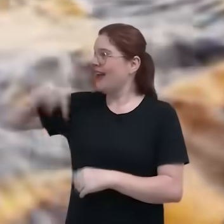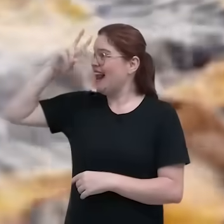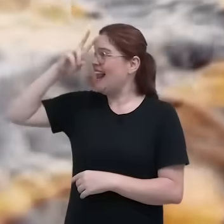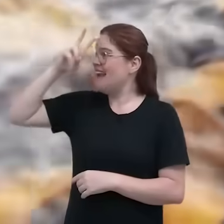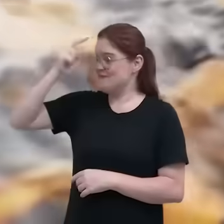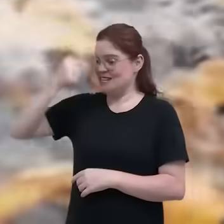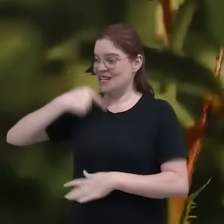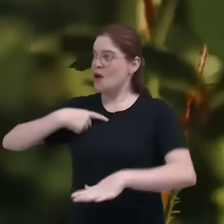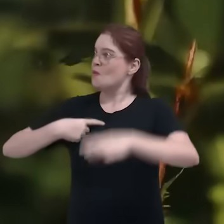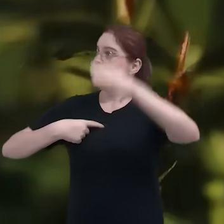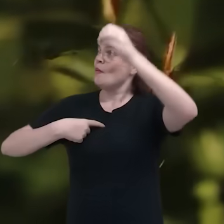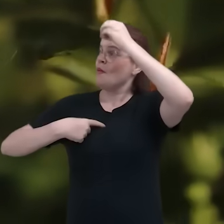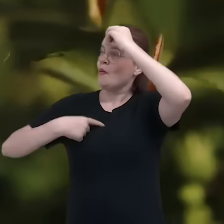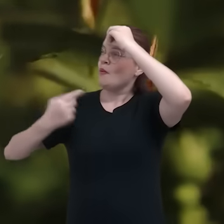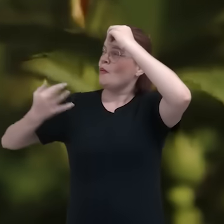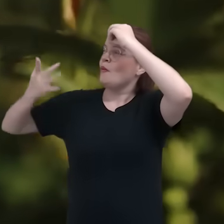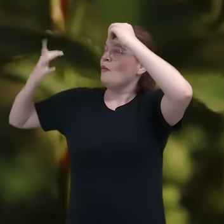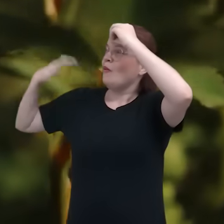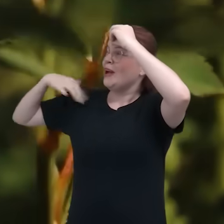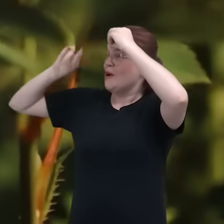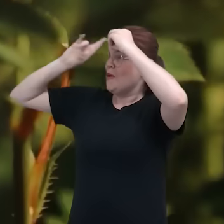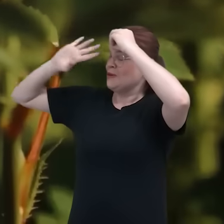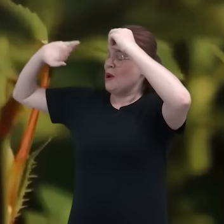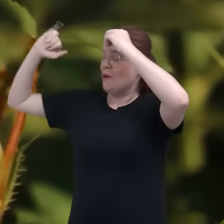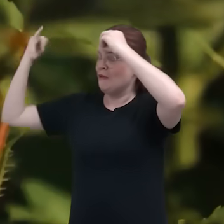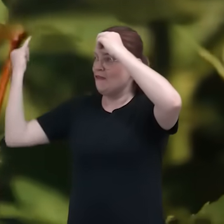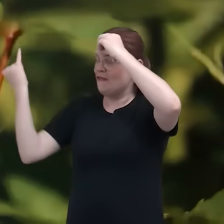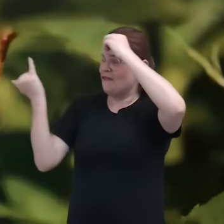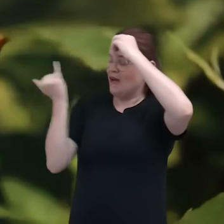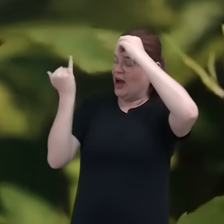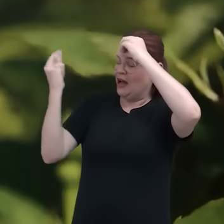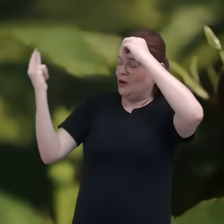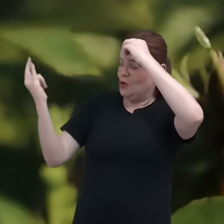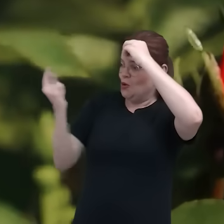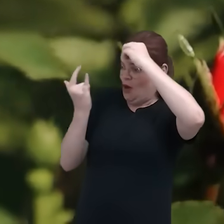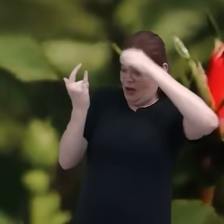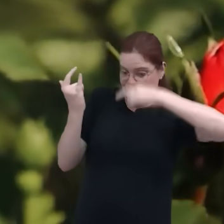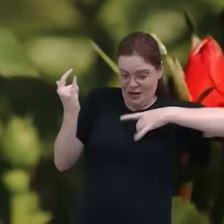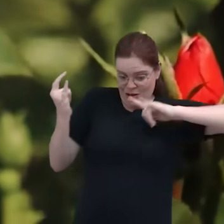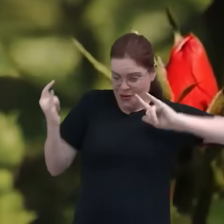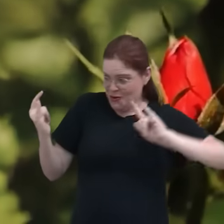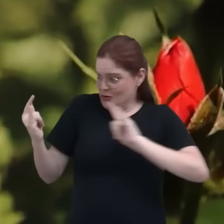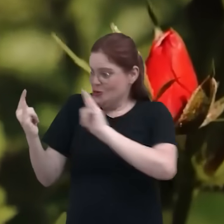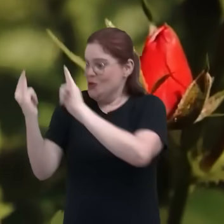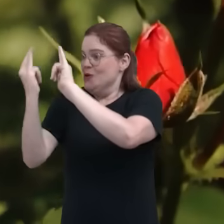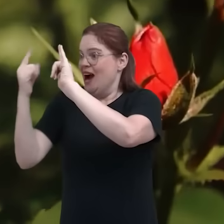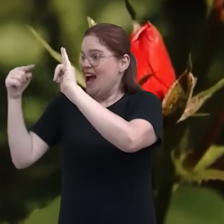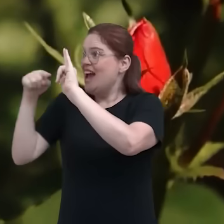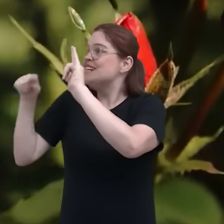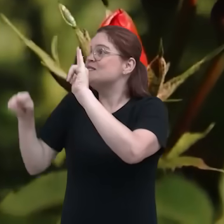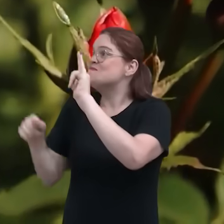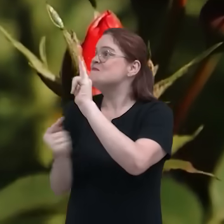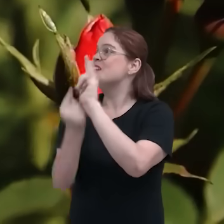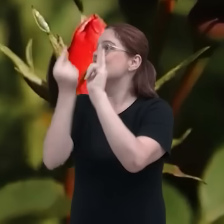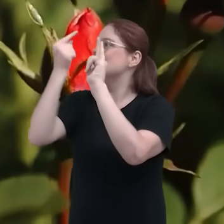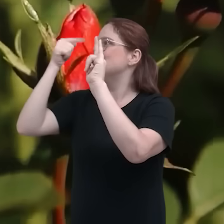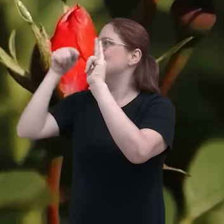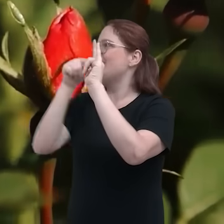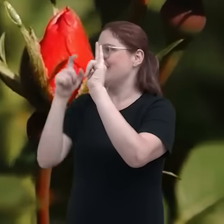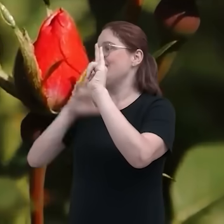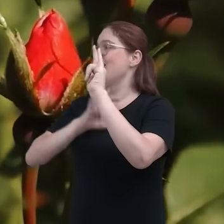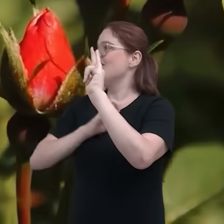espiritual, pra compreender o amor te amar, o amor que um